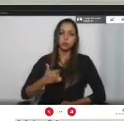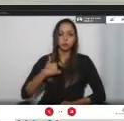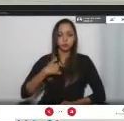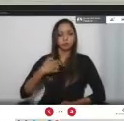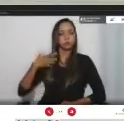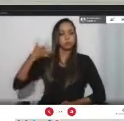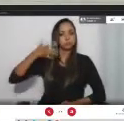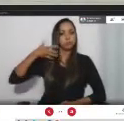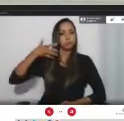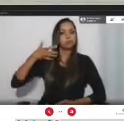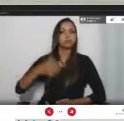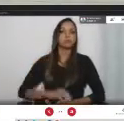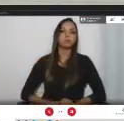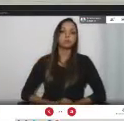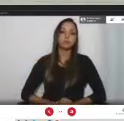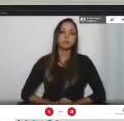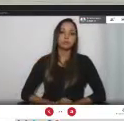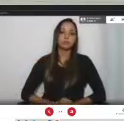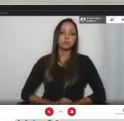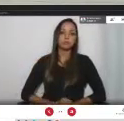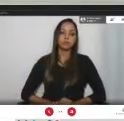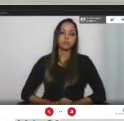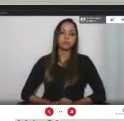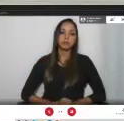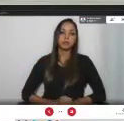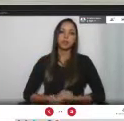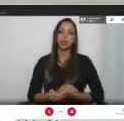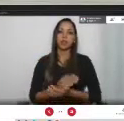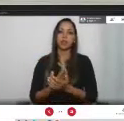a infeliz pauta sobre o